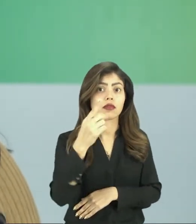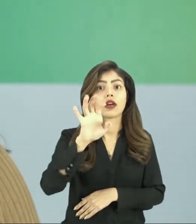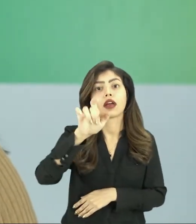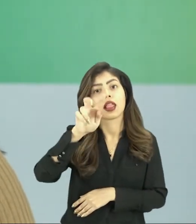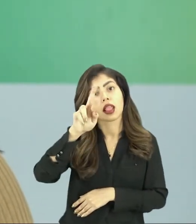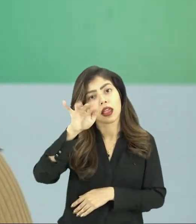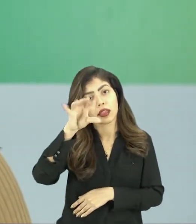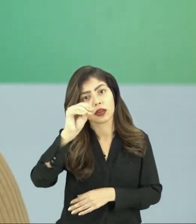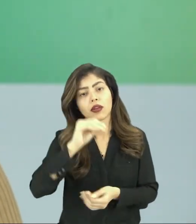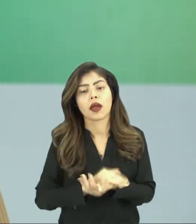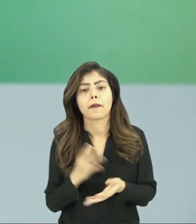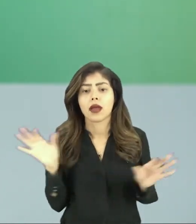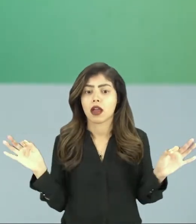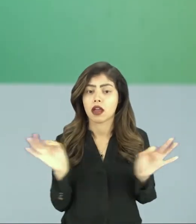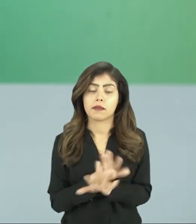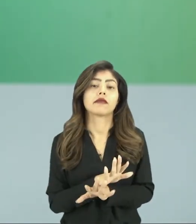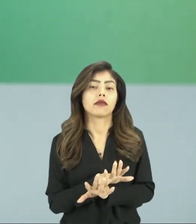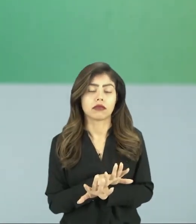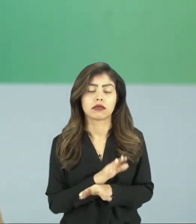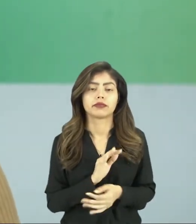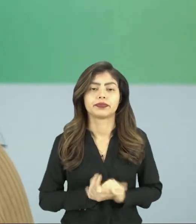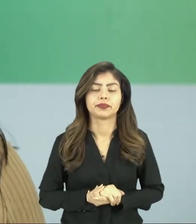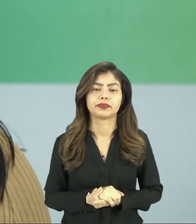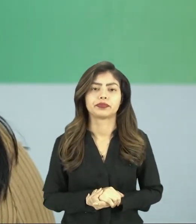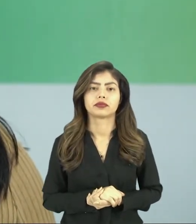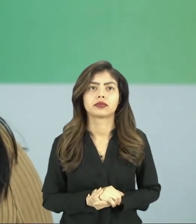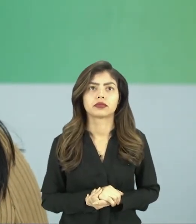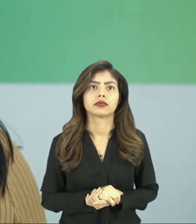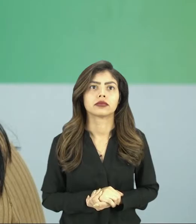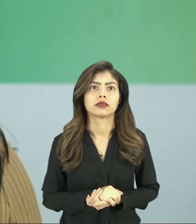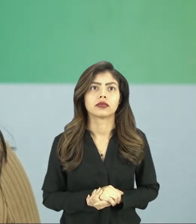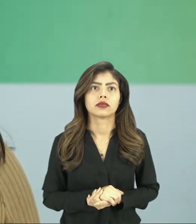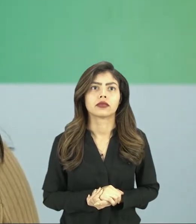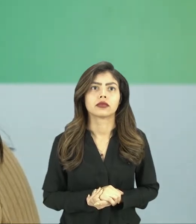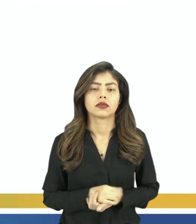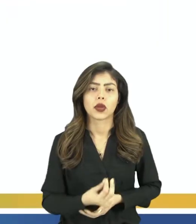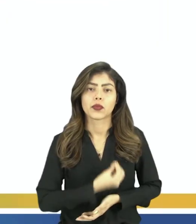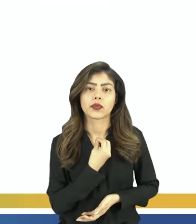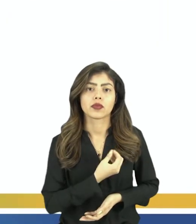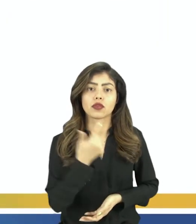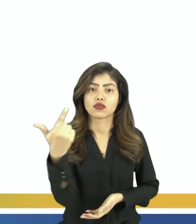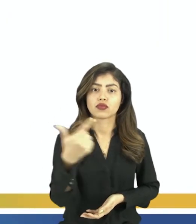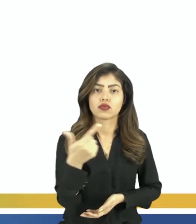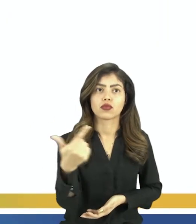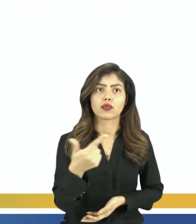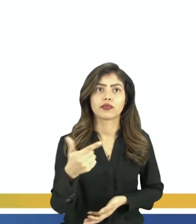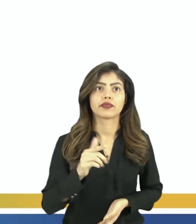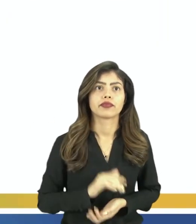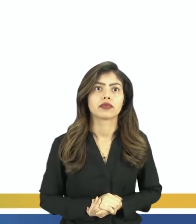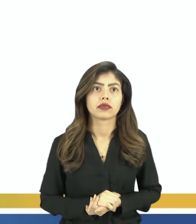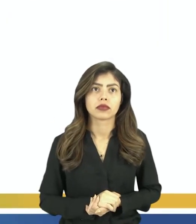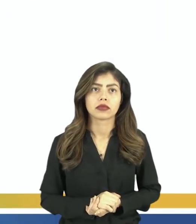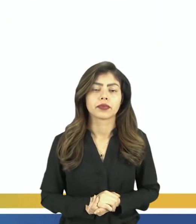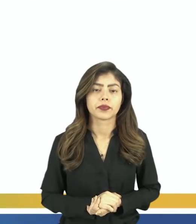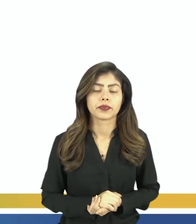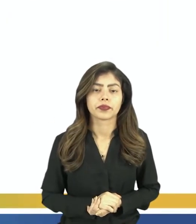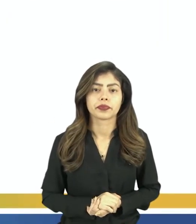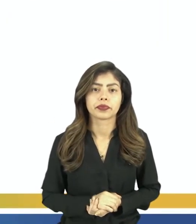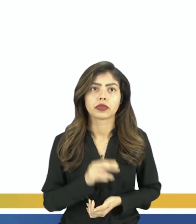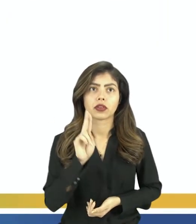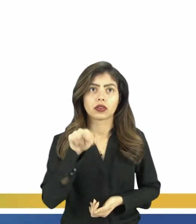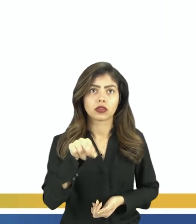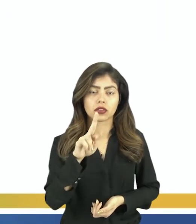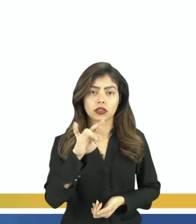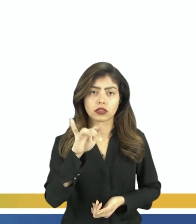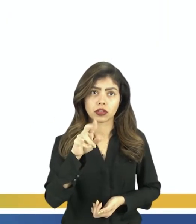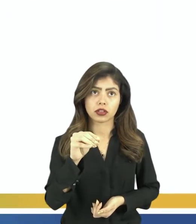elétron para ele ficar estável. E aqui na letra E, a gente tem a presença de 2, índice 2 no hidrogênio. E